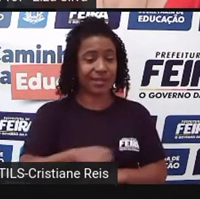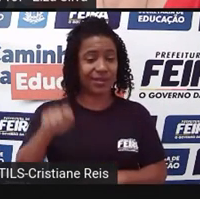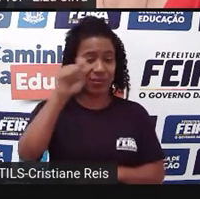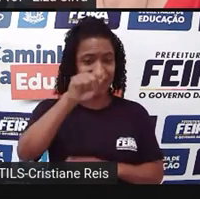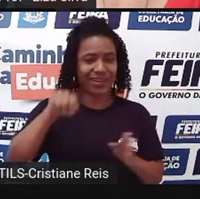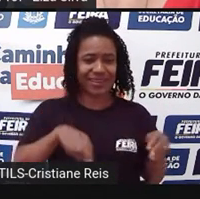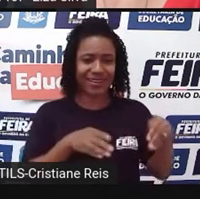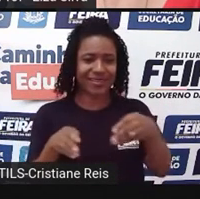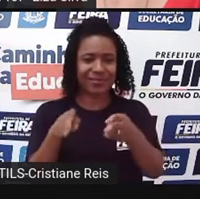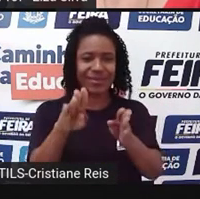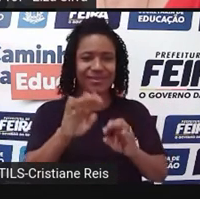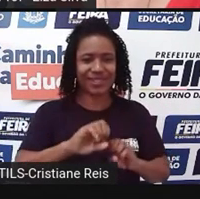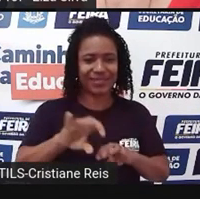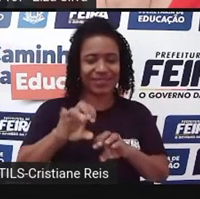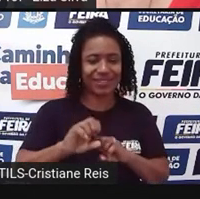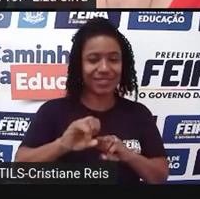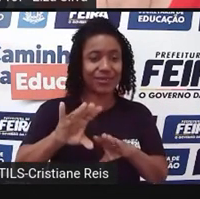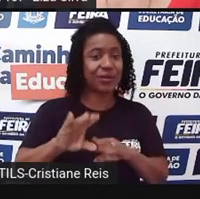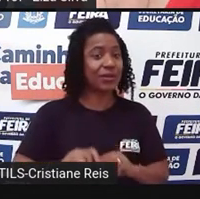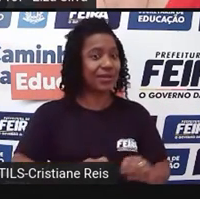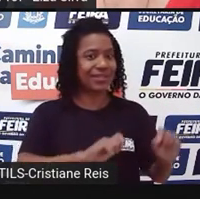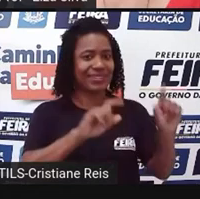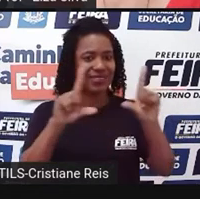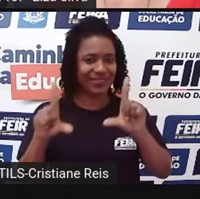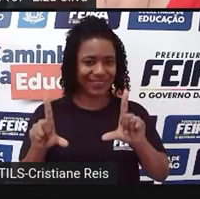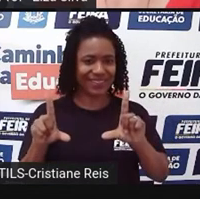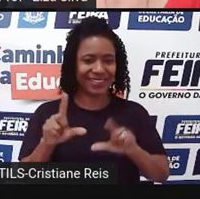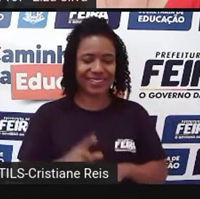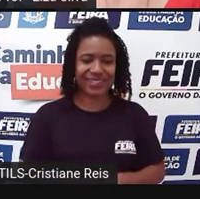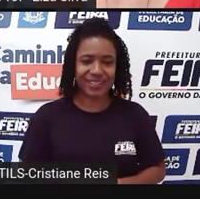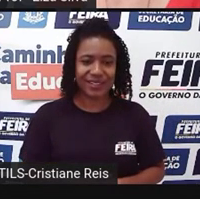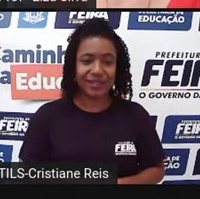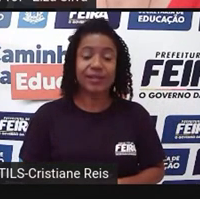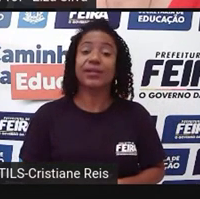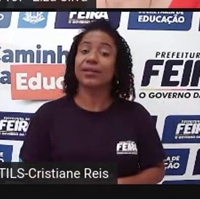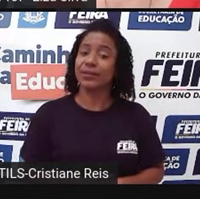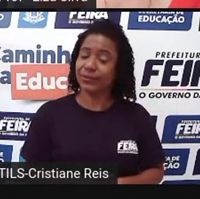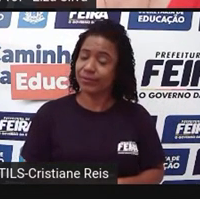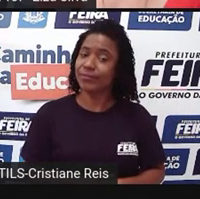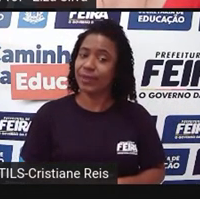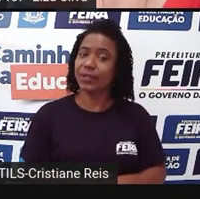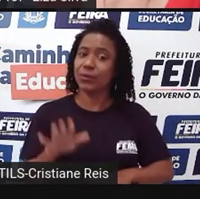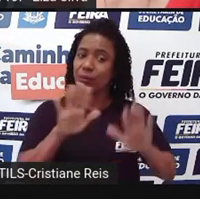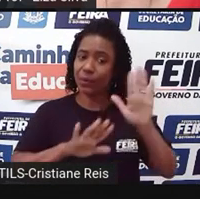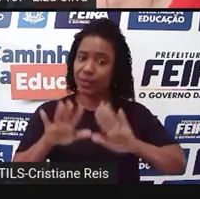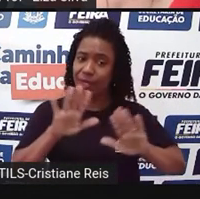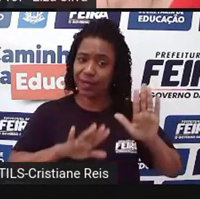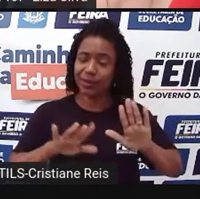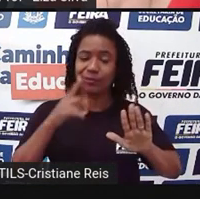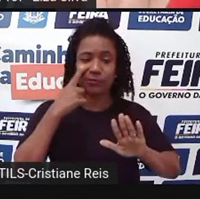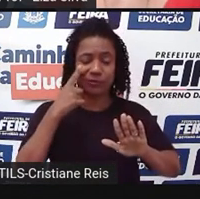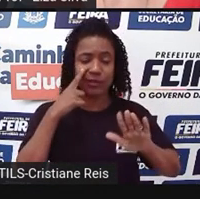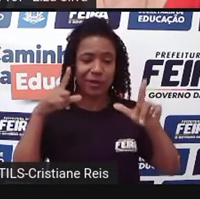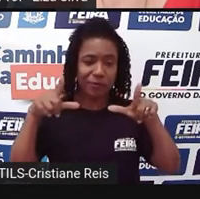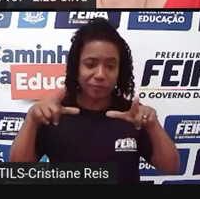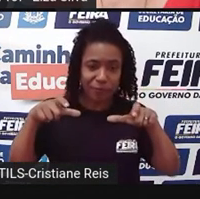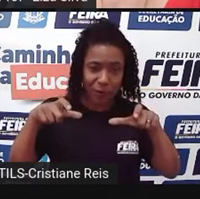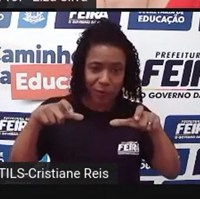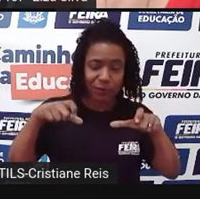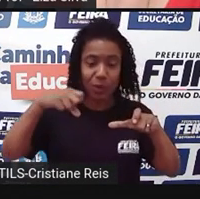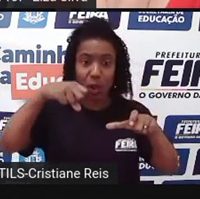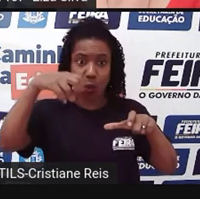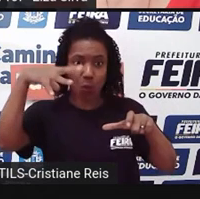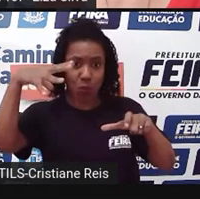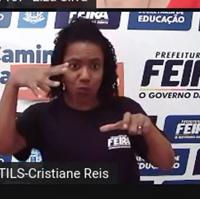te ver mas não se esqueçam que ao fazer a foto a gente precisa ter alguns cuidados com a luminosidade o